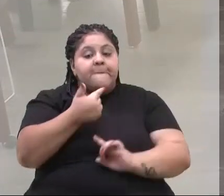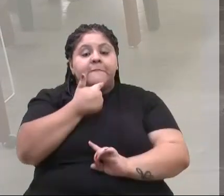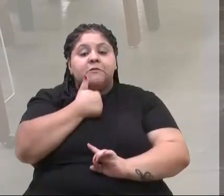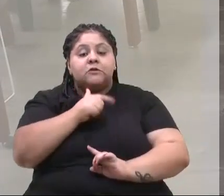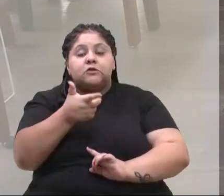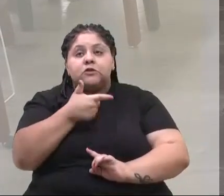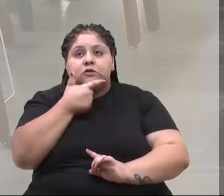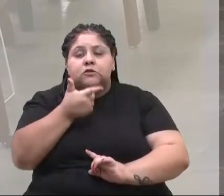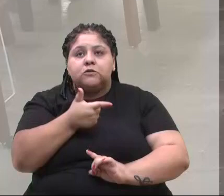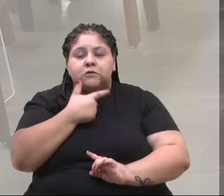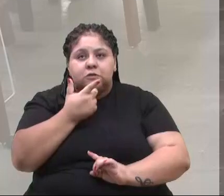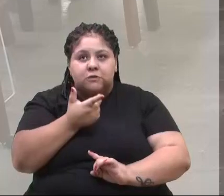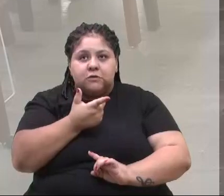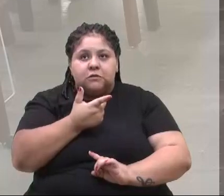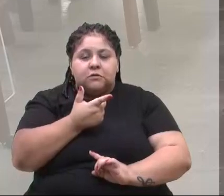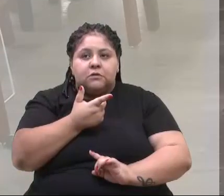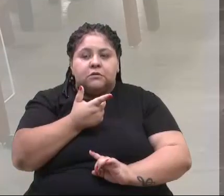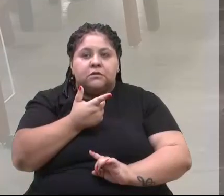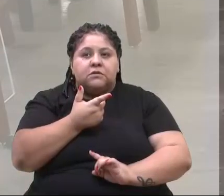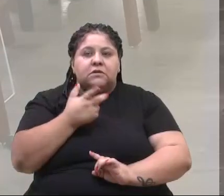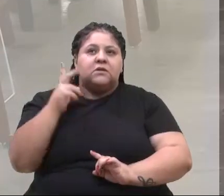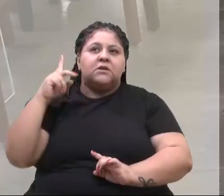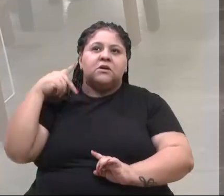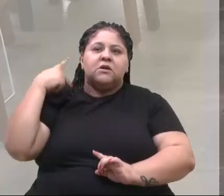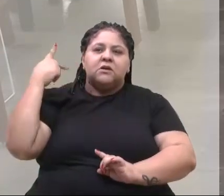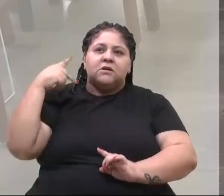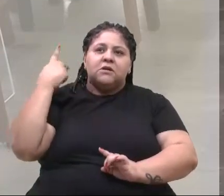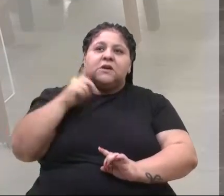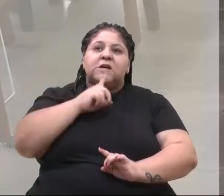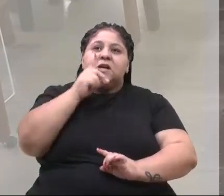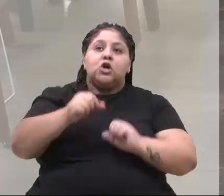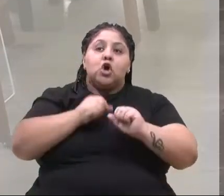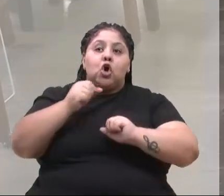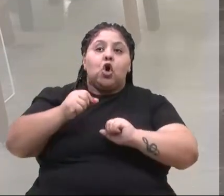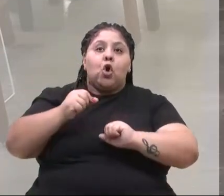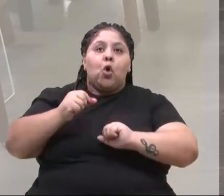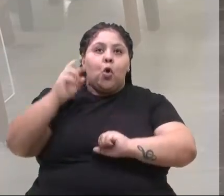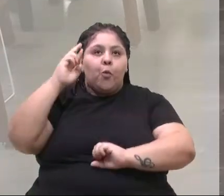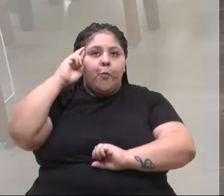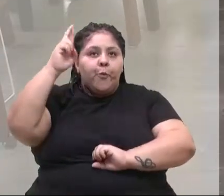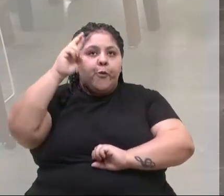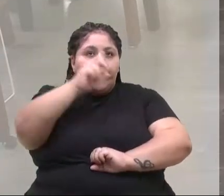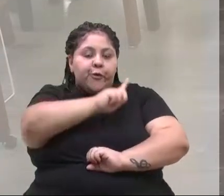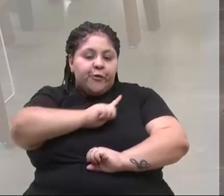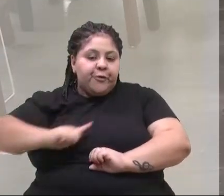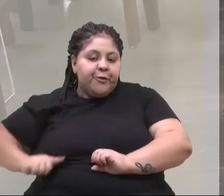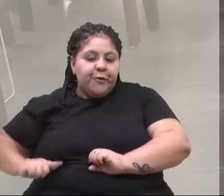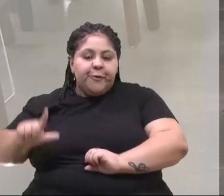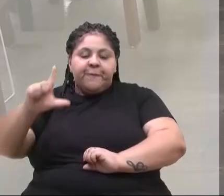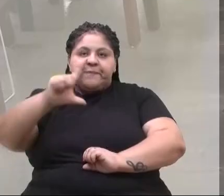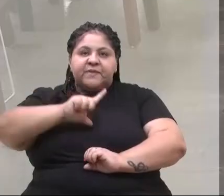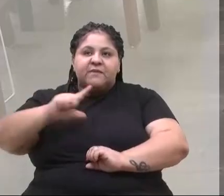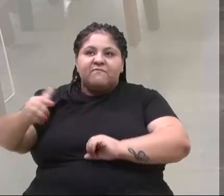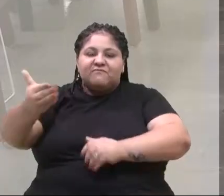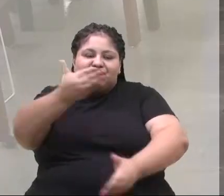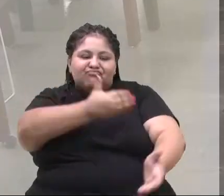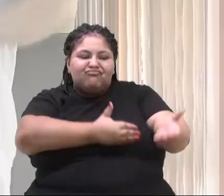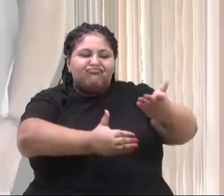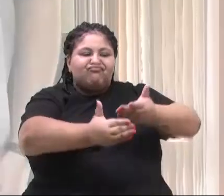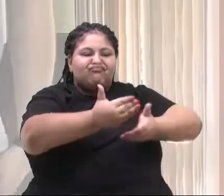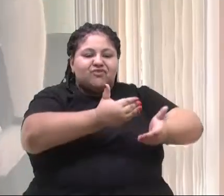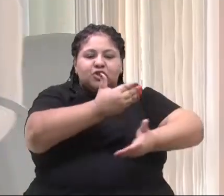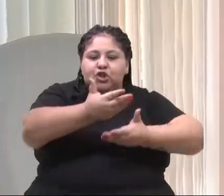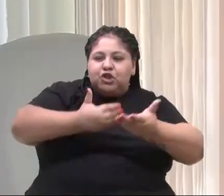dirigir aqui ao vereador Meneguzzi, dizer que, como líder do governo, nós temos uma missão de fazer a interlocução de todas as matérias que